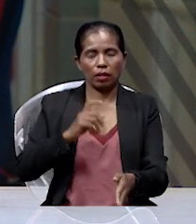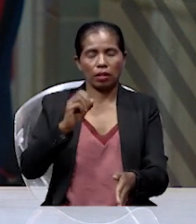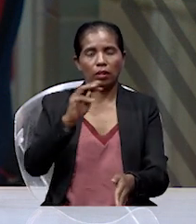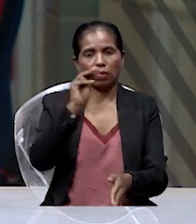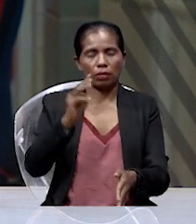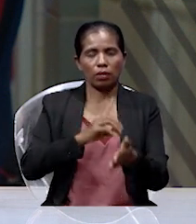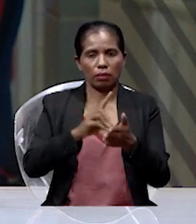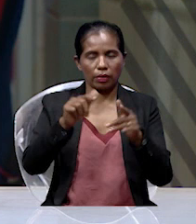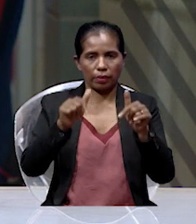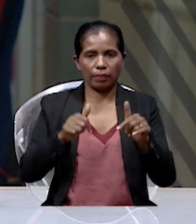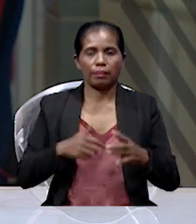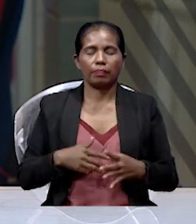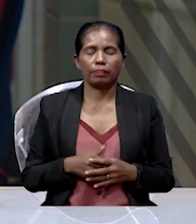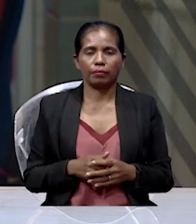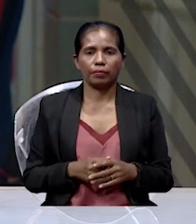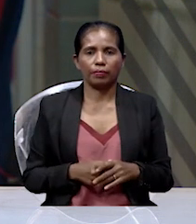ne.